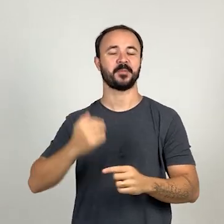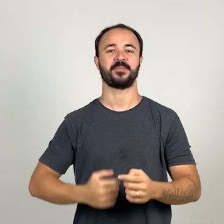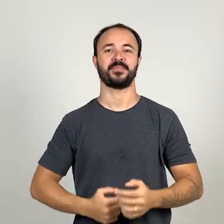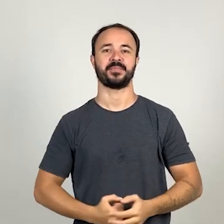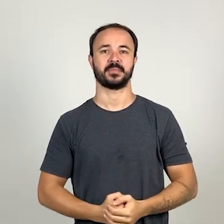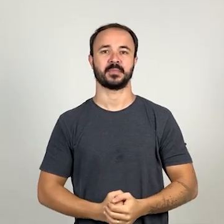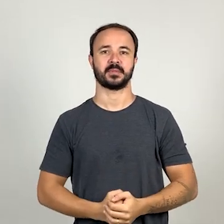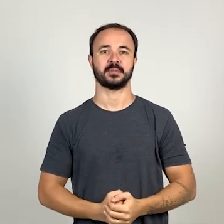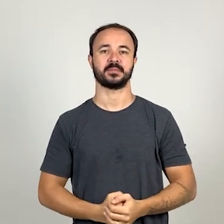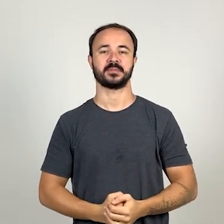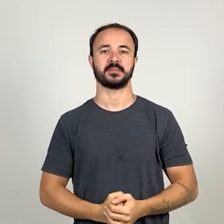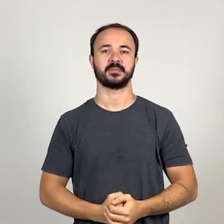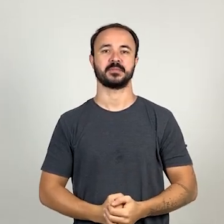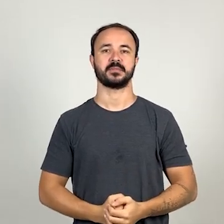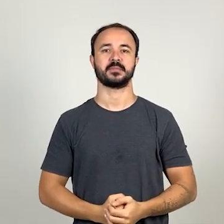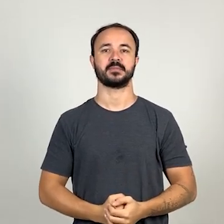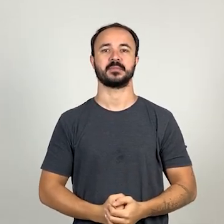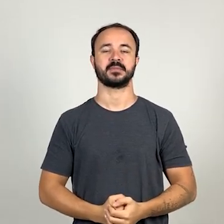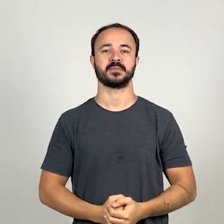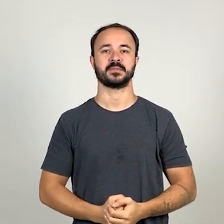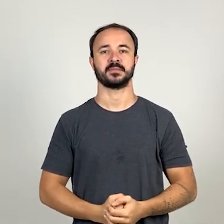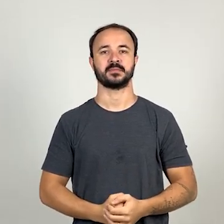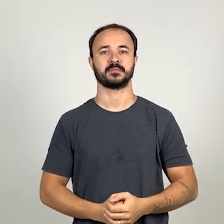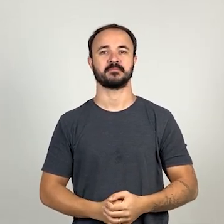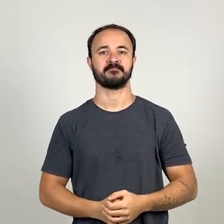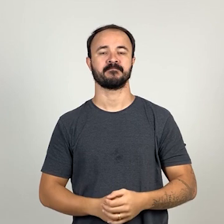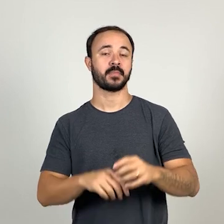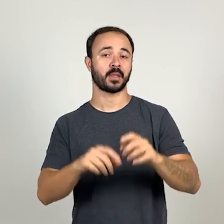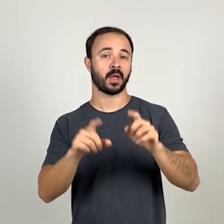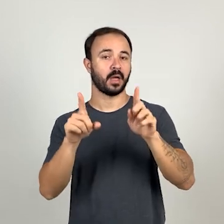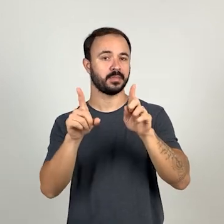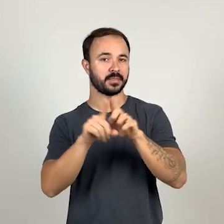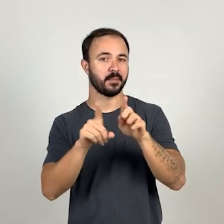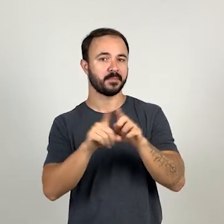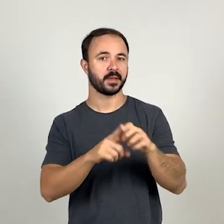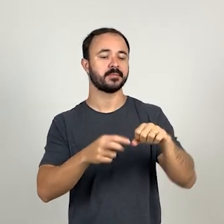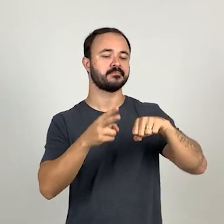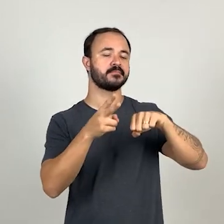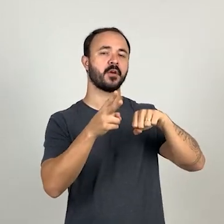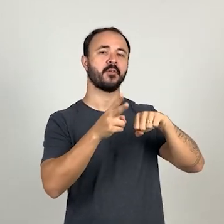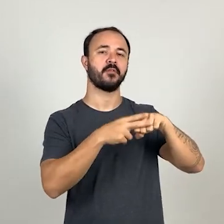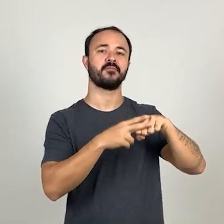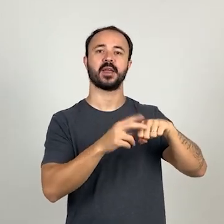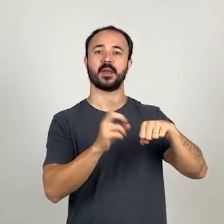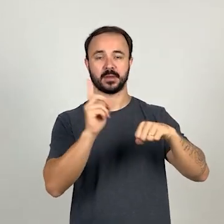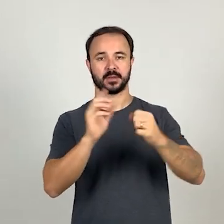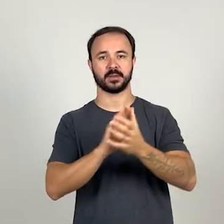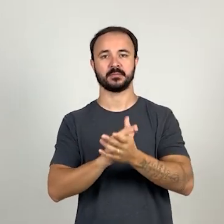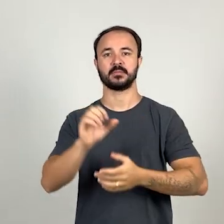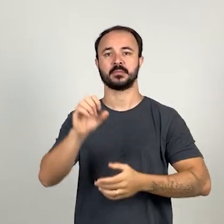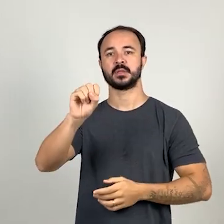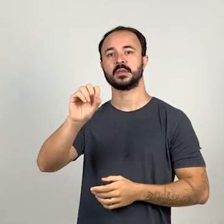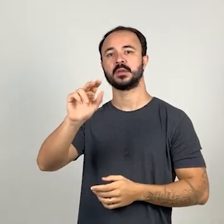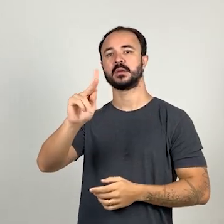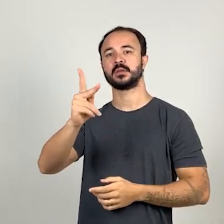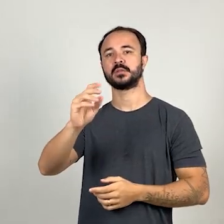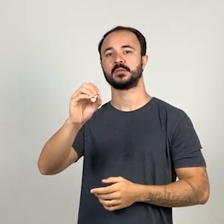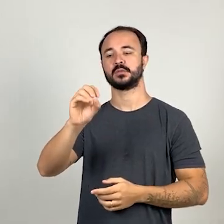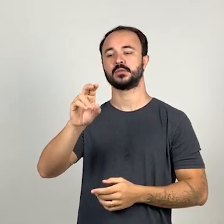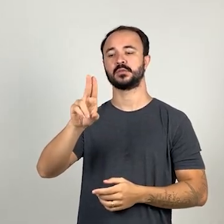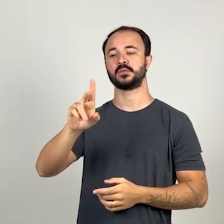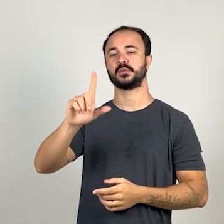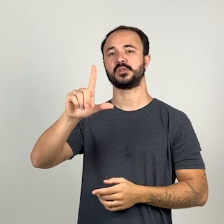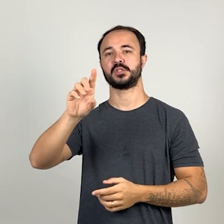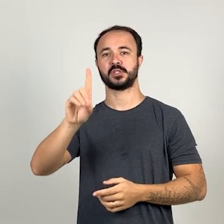me a favor? Também temos os verbos modais should, ought to, had better. Eles estão juntos porque